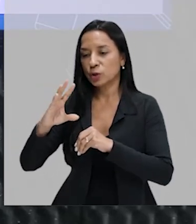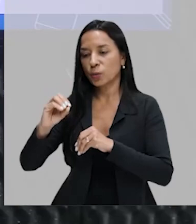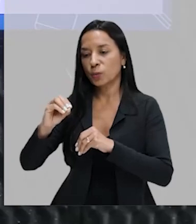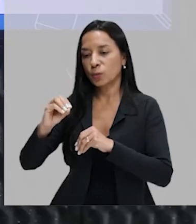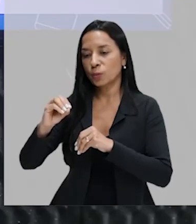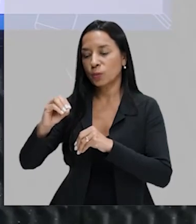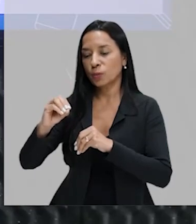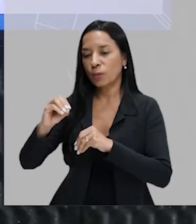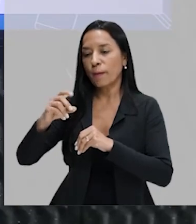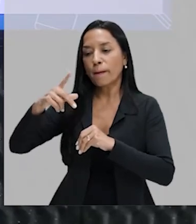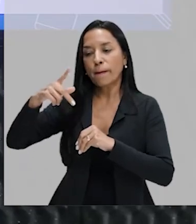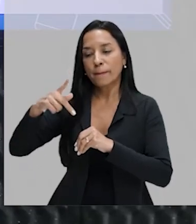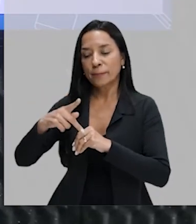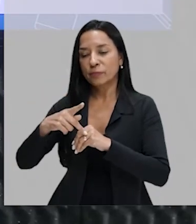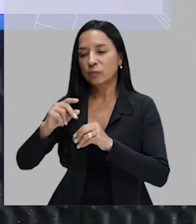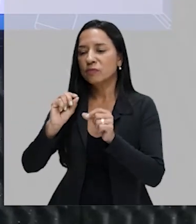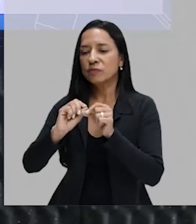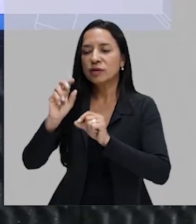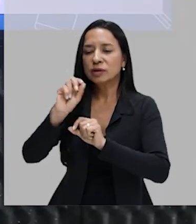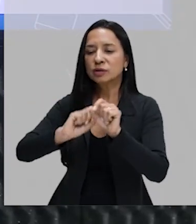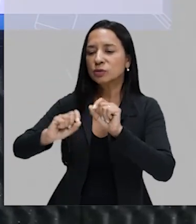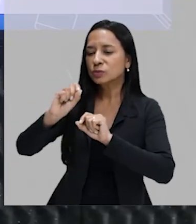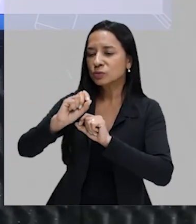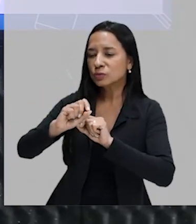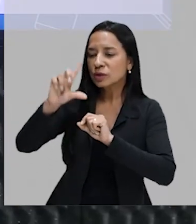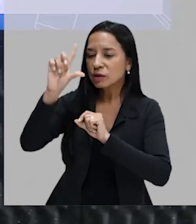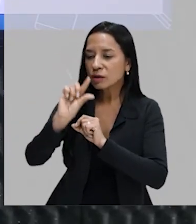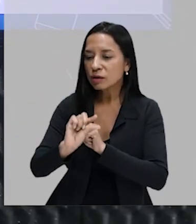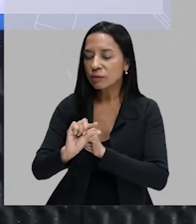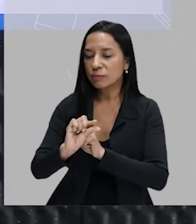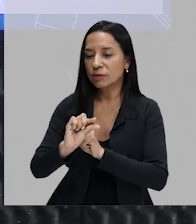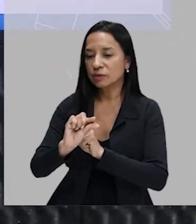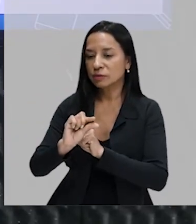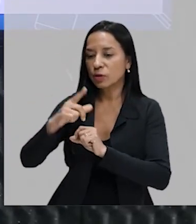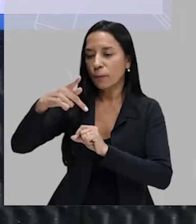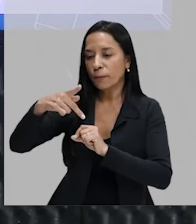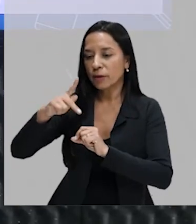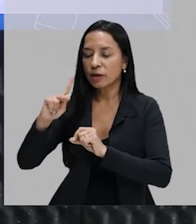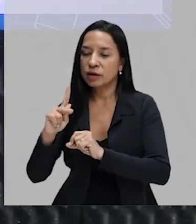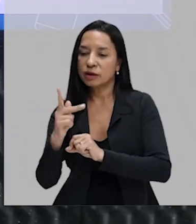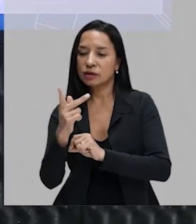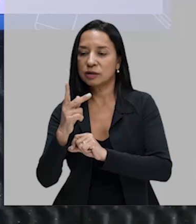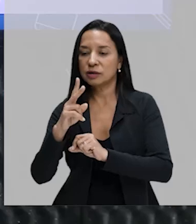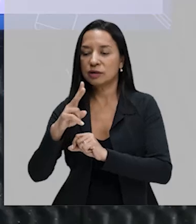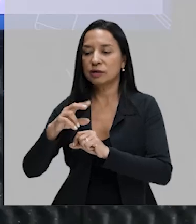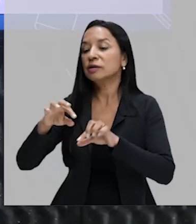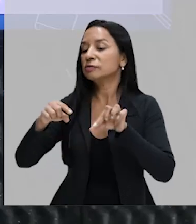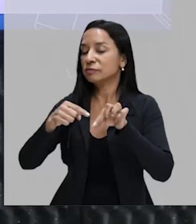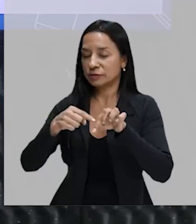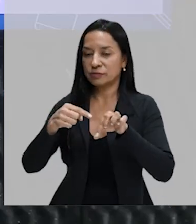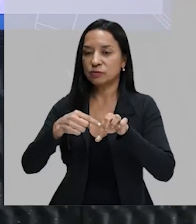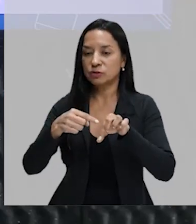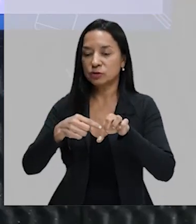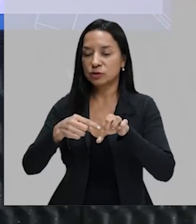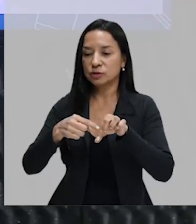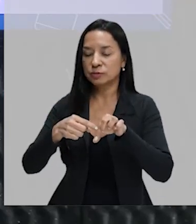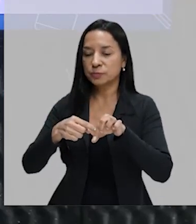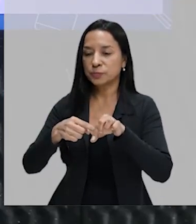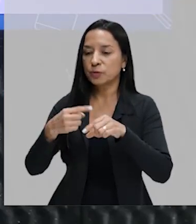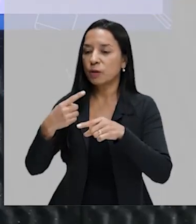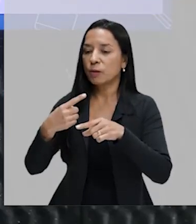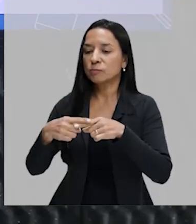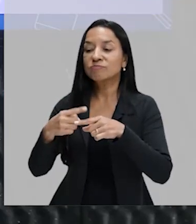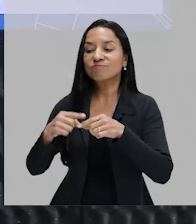o pH vaginal, ele é ácido. Esse pH do líquido que é produzido